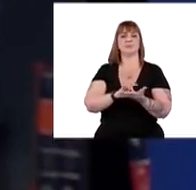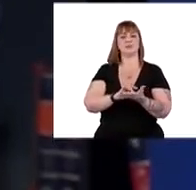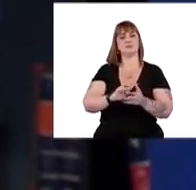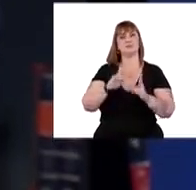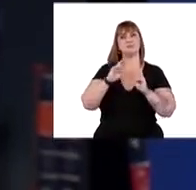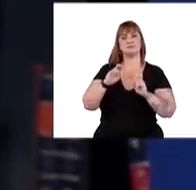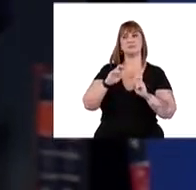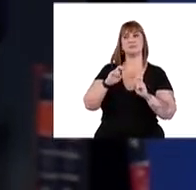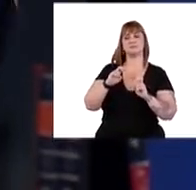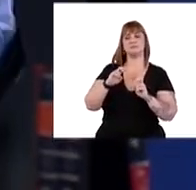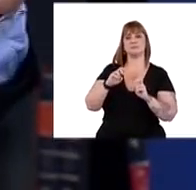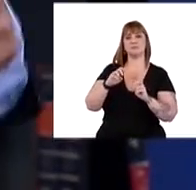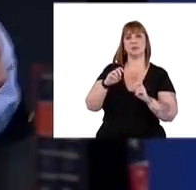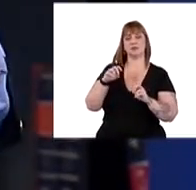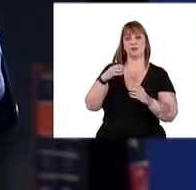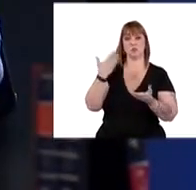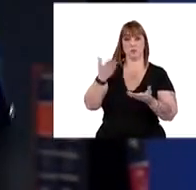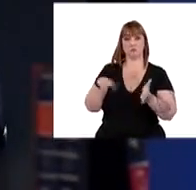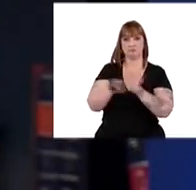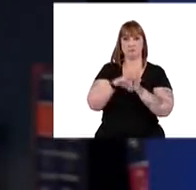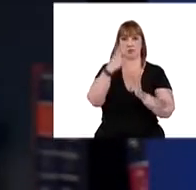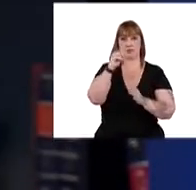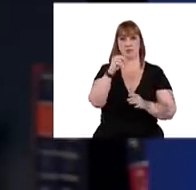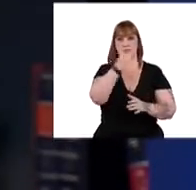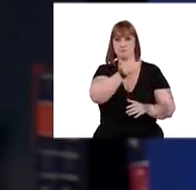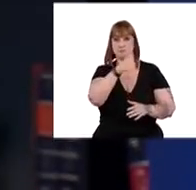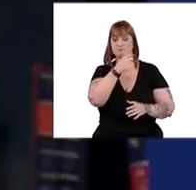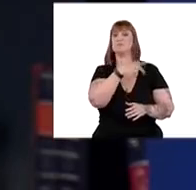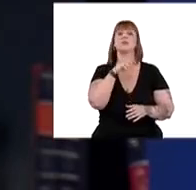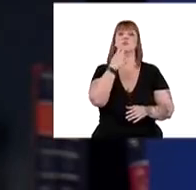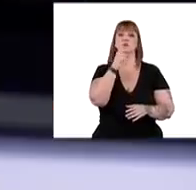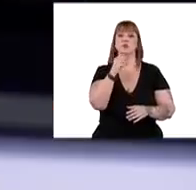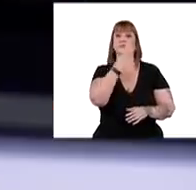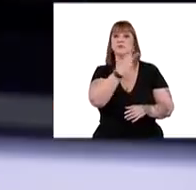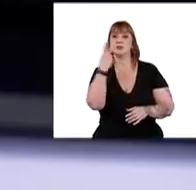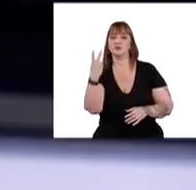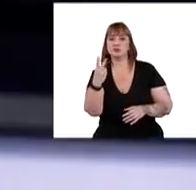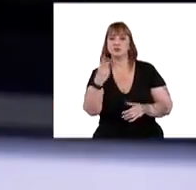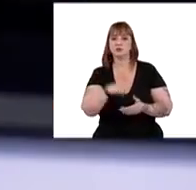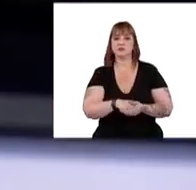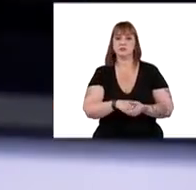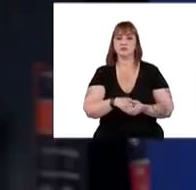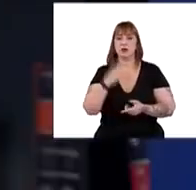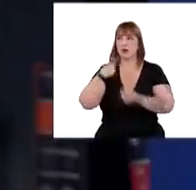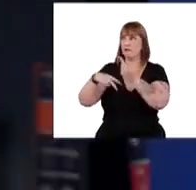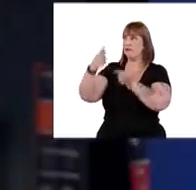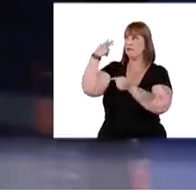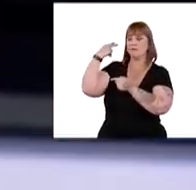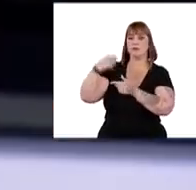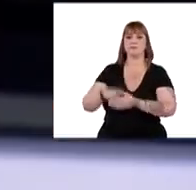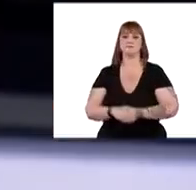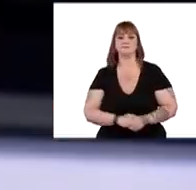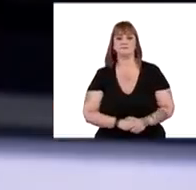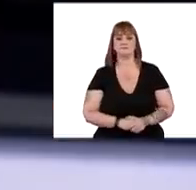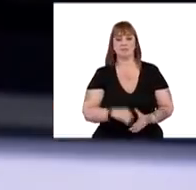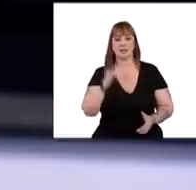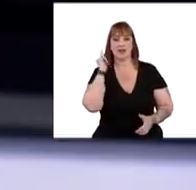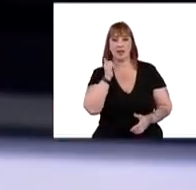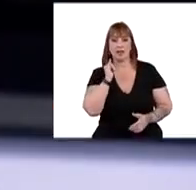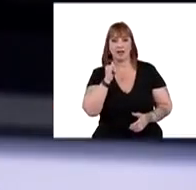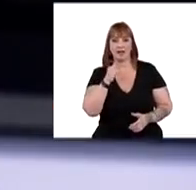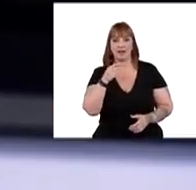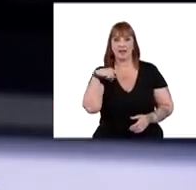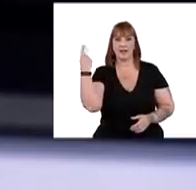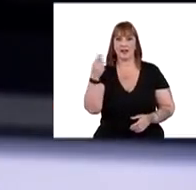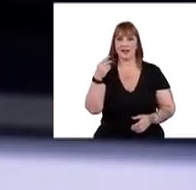em 2022, que vai ser a data do nosso bicentenário. Estamos orgulhosos desse governo. O senhor está dizendo que eles